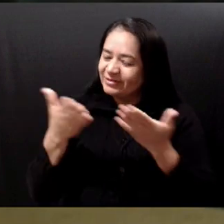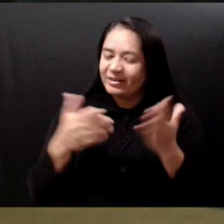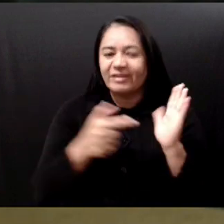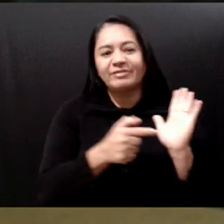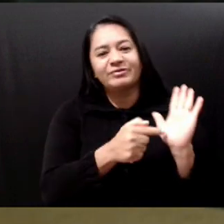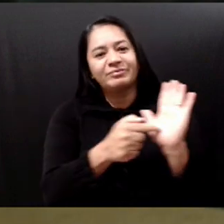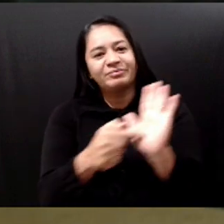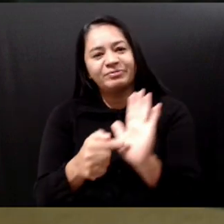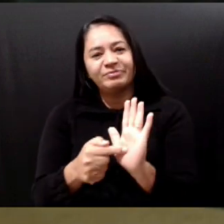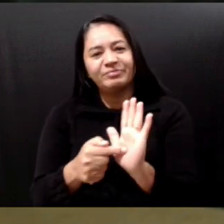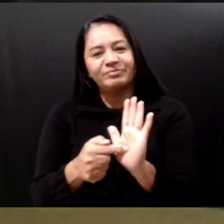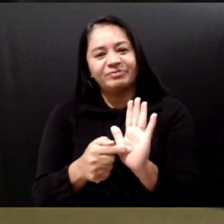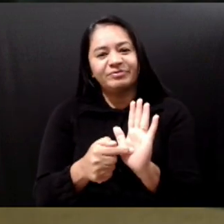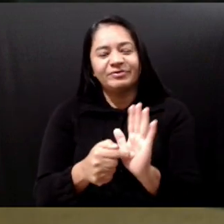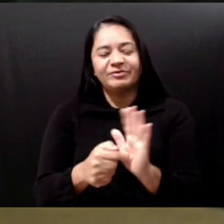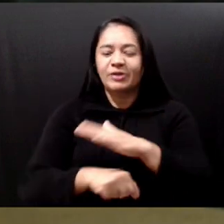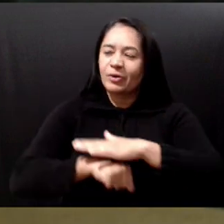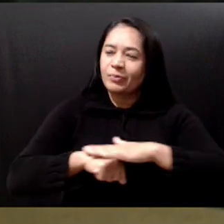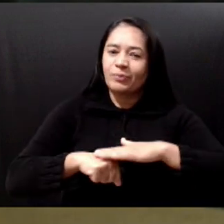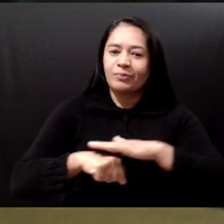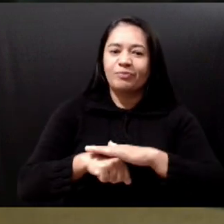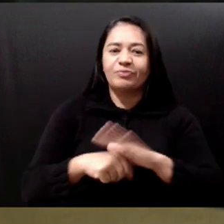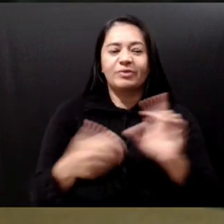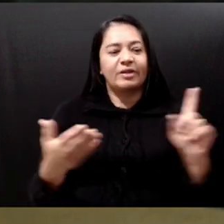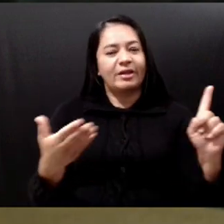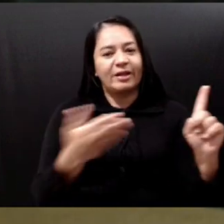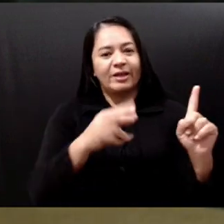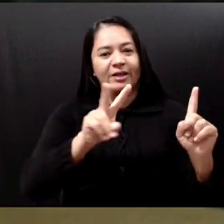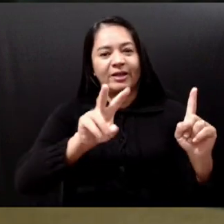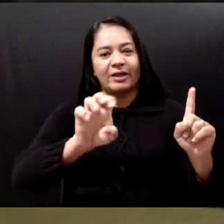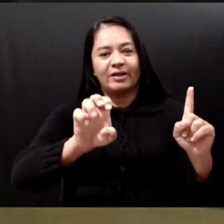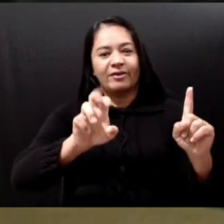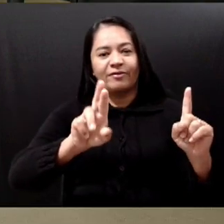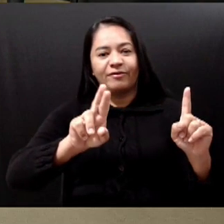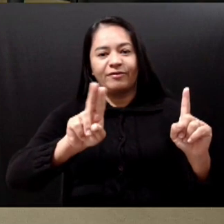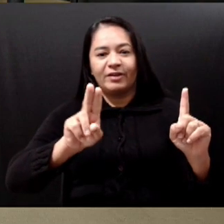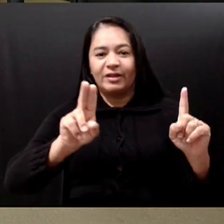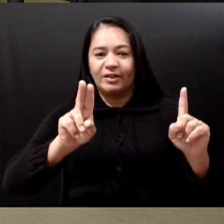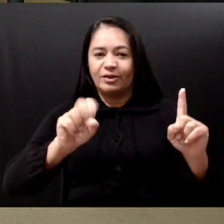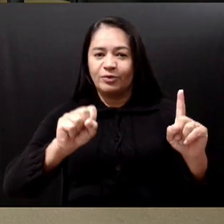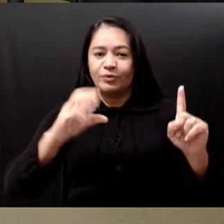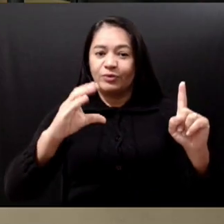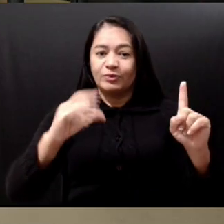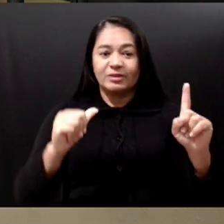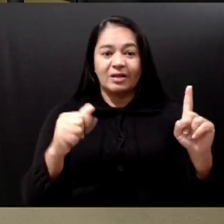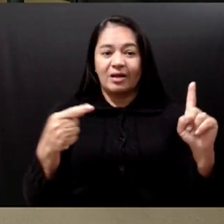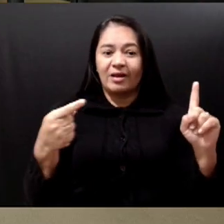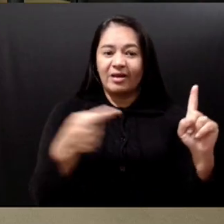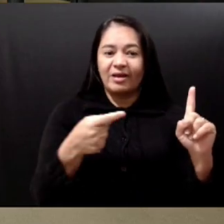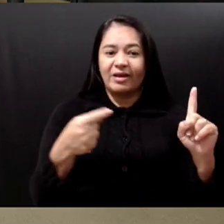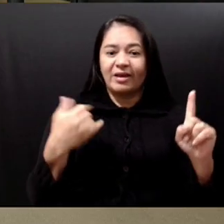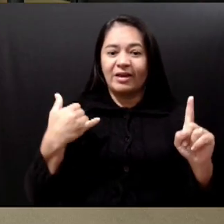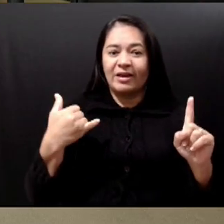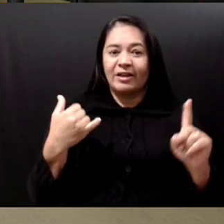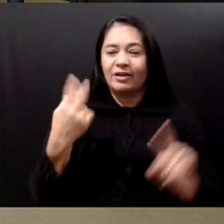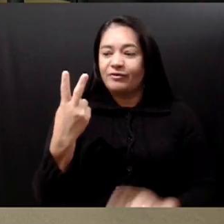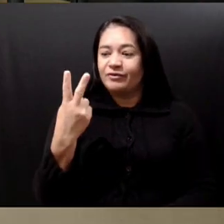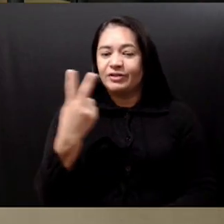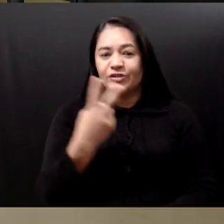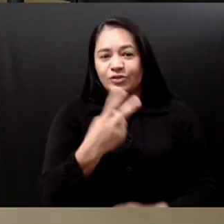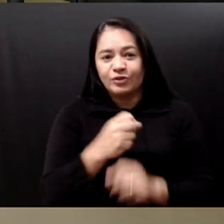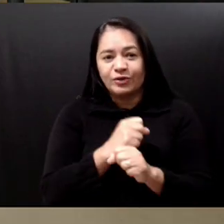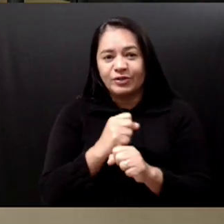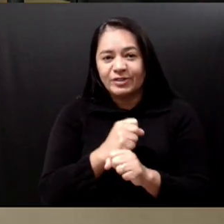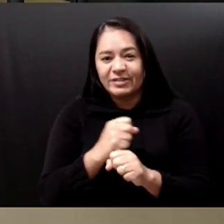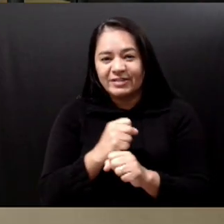muito carinho a Verusca Carósio, né? Ela tem mais de 22 anos de experiência em comunicação e negócios, trabalha